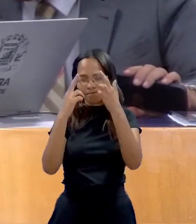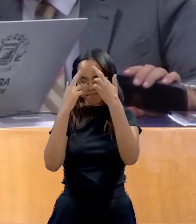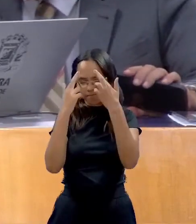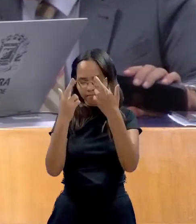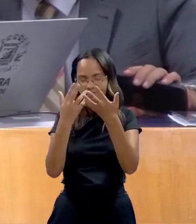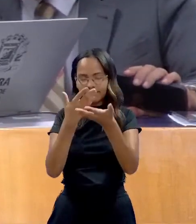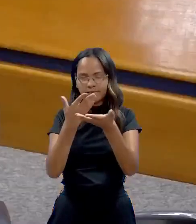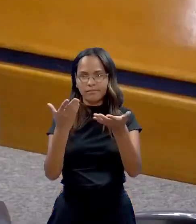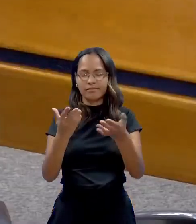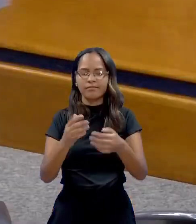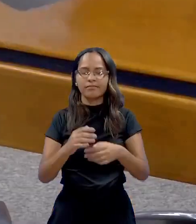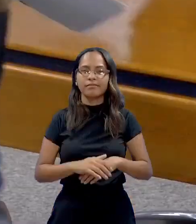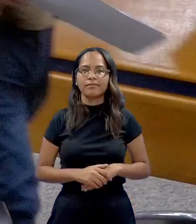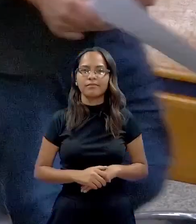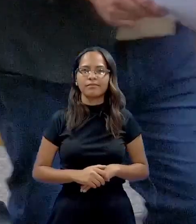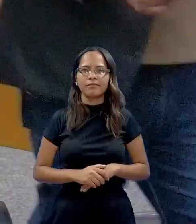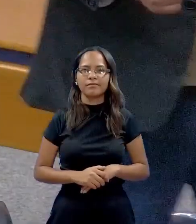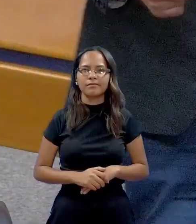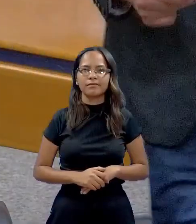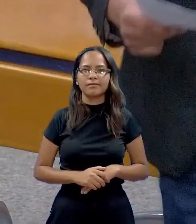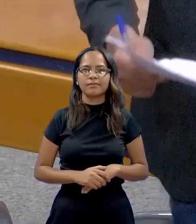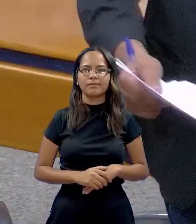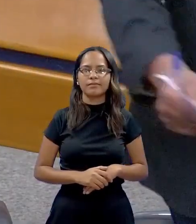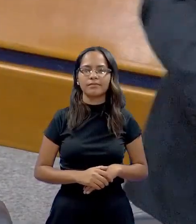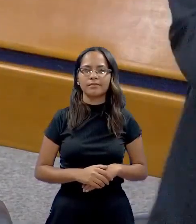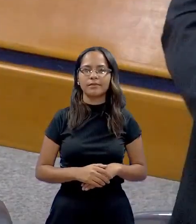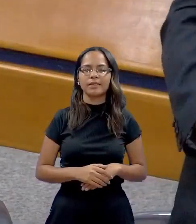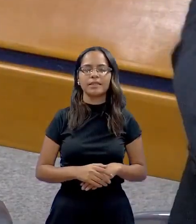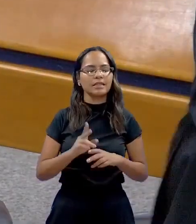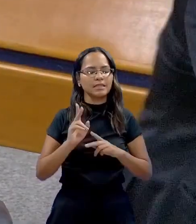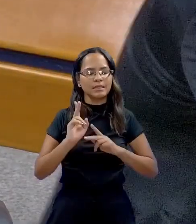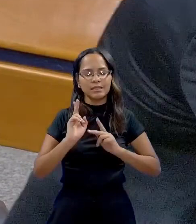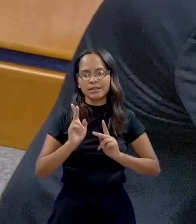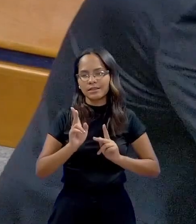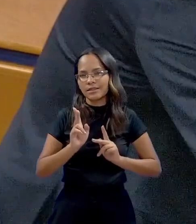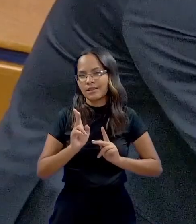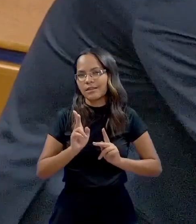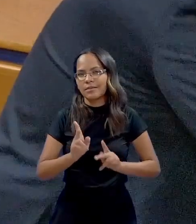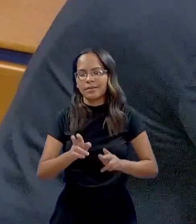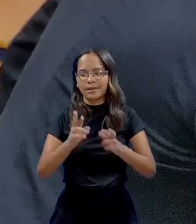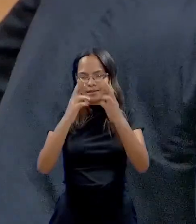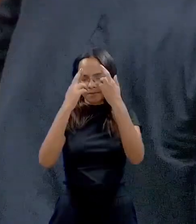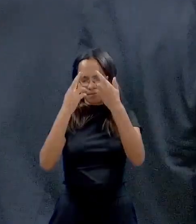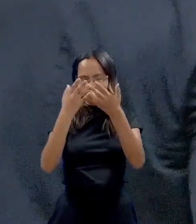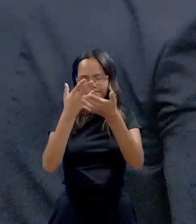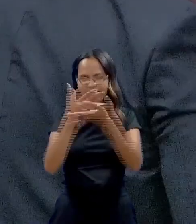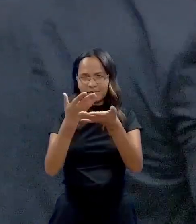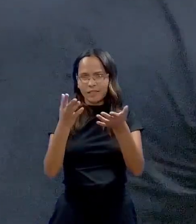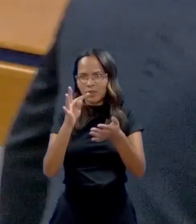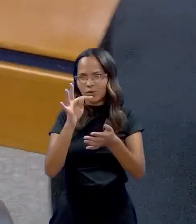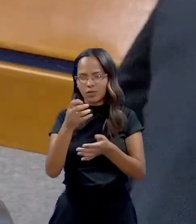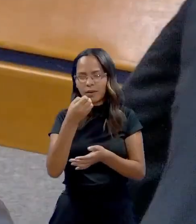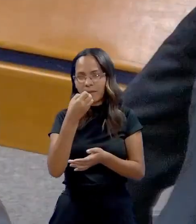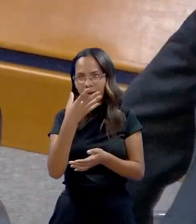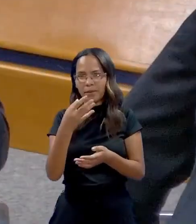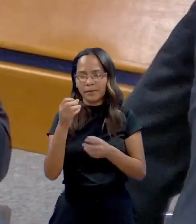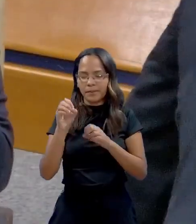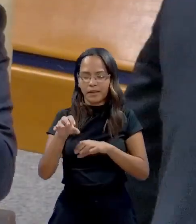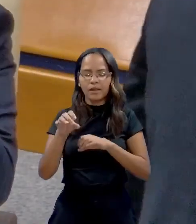Pode concluir, vereador? Essa casa congratula sempre esses profissionais e tudo que for para beneficiar a educação, nós